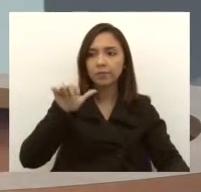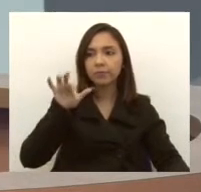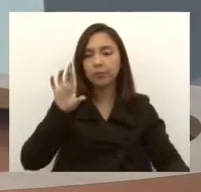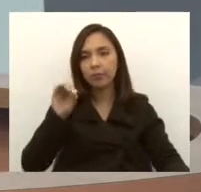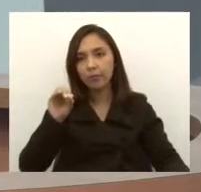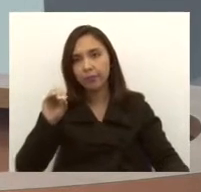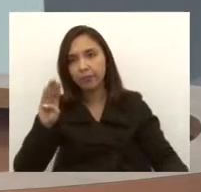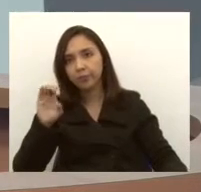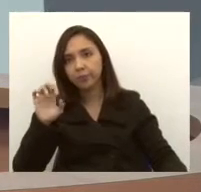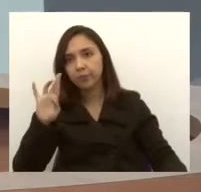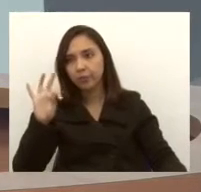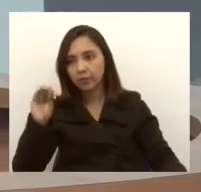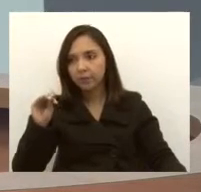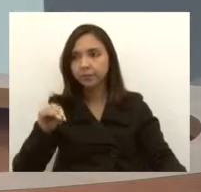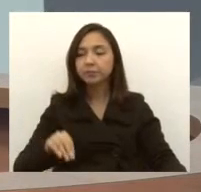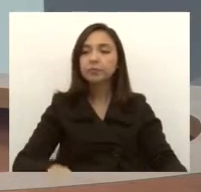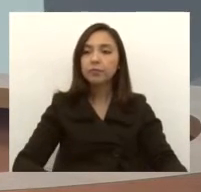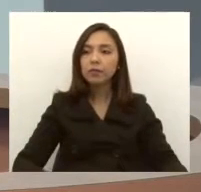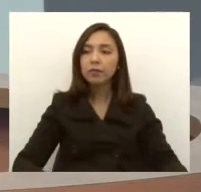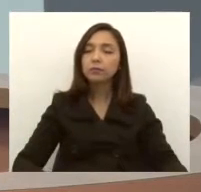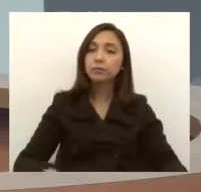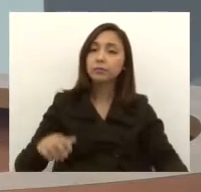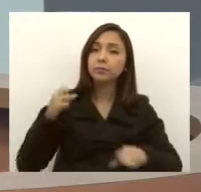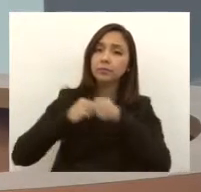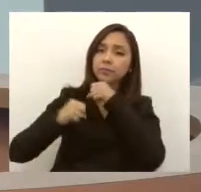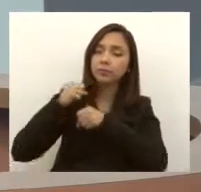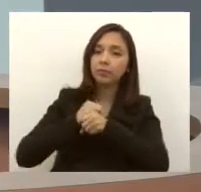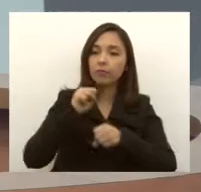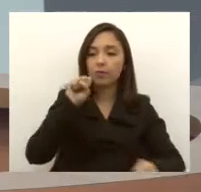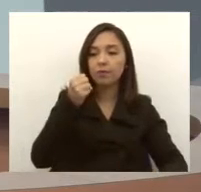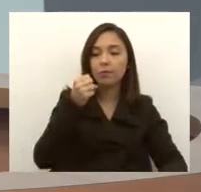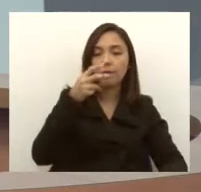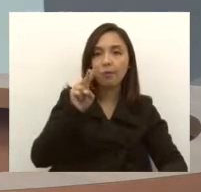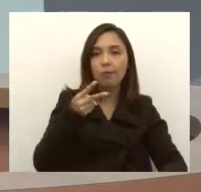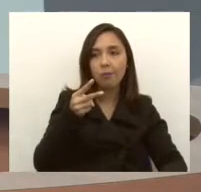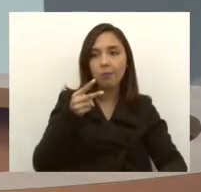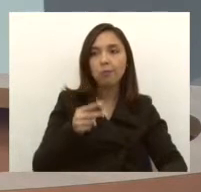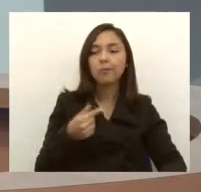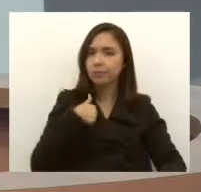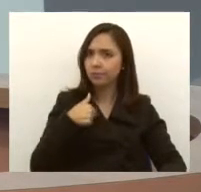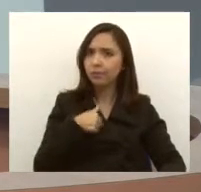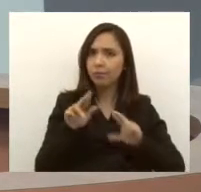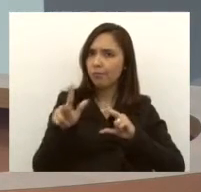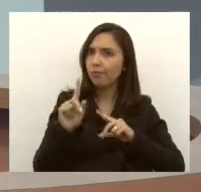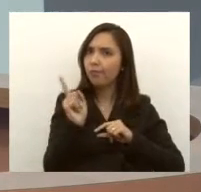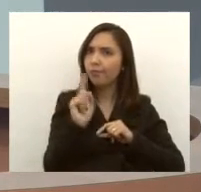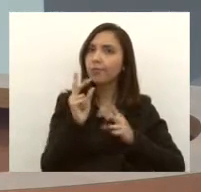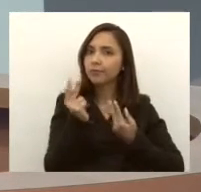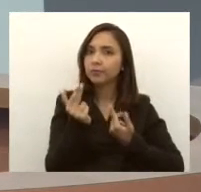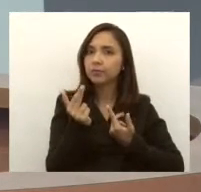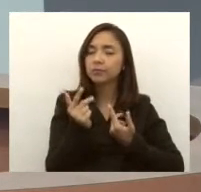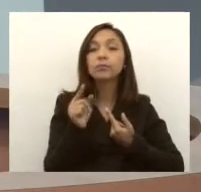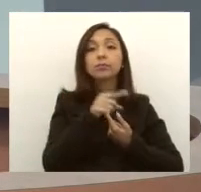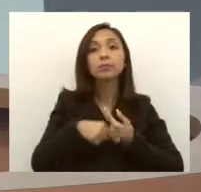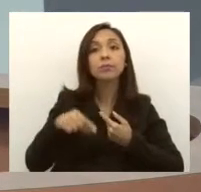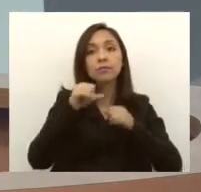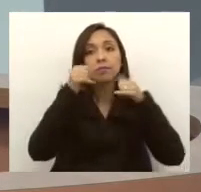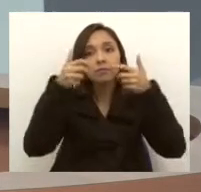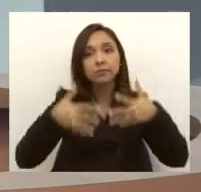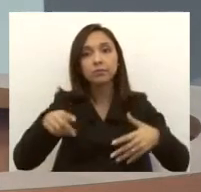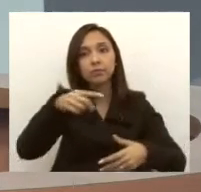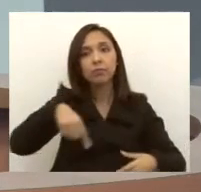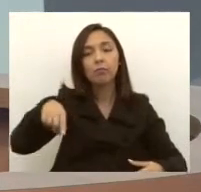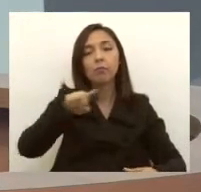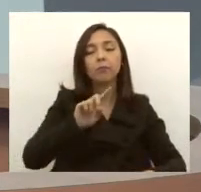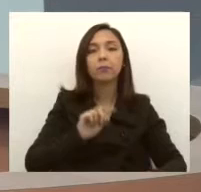Sequinato. Em 82, não diferente deste vereador também. Mas dizer a Vossa Excelência,